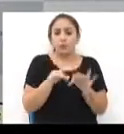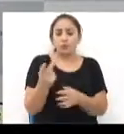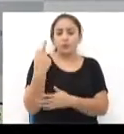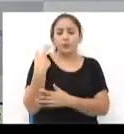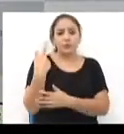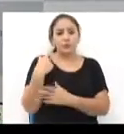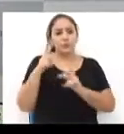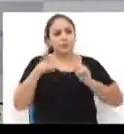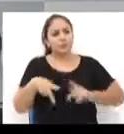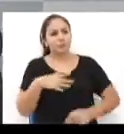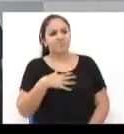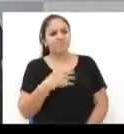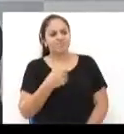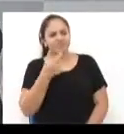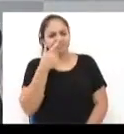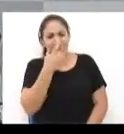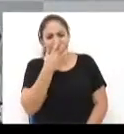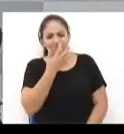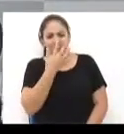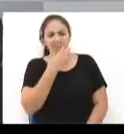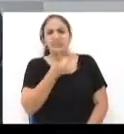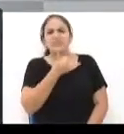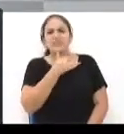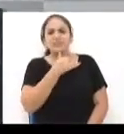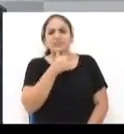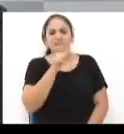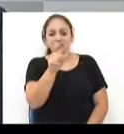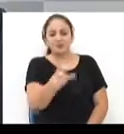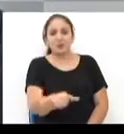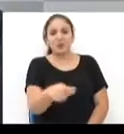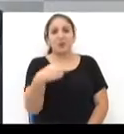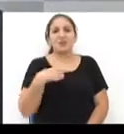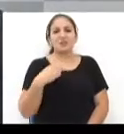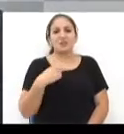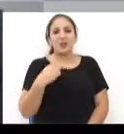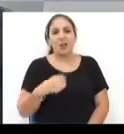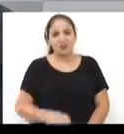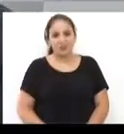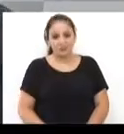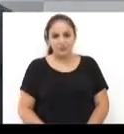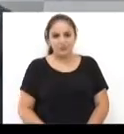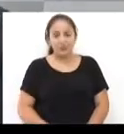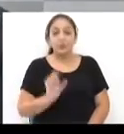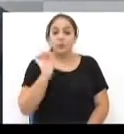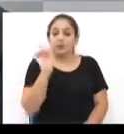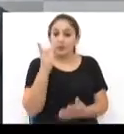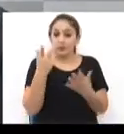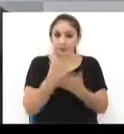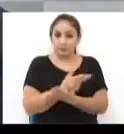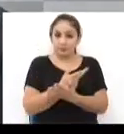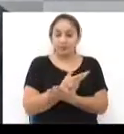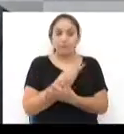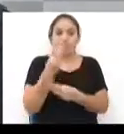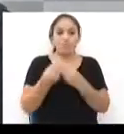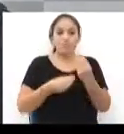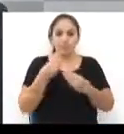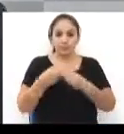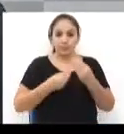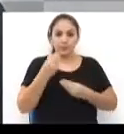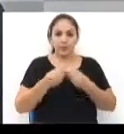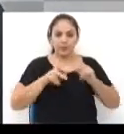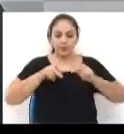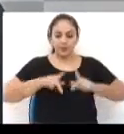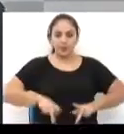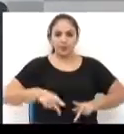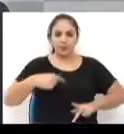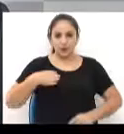candidato, como se o eleitor fosse um eterno enganado. Ora, na verdade o que ocorre é que, como o candidato